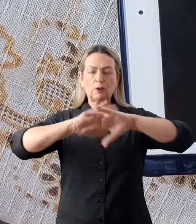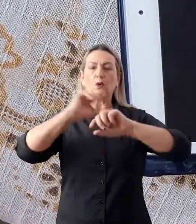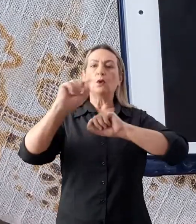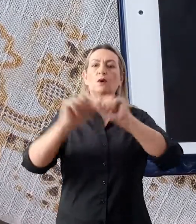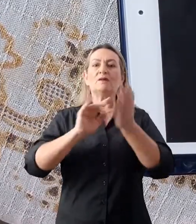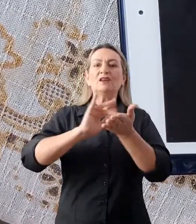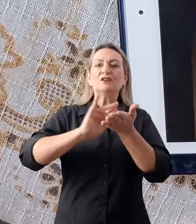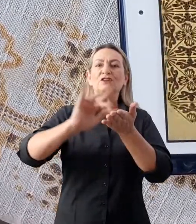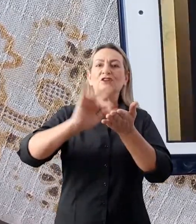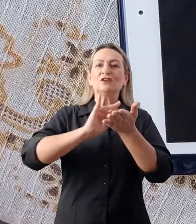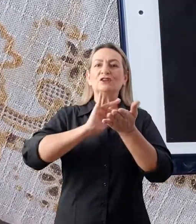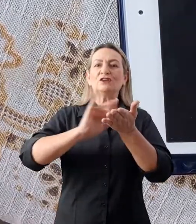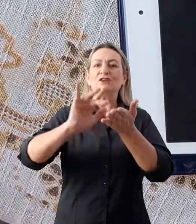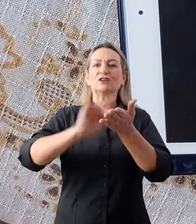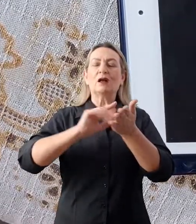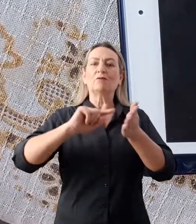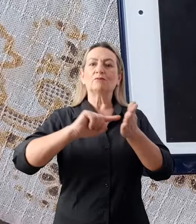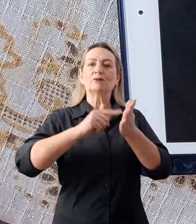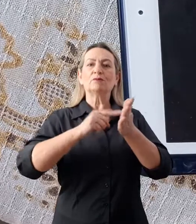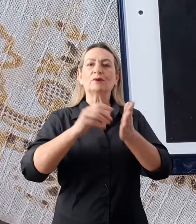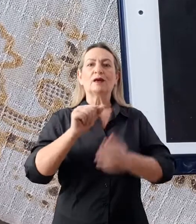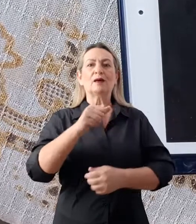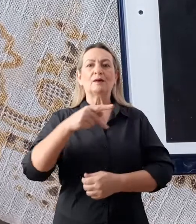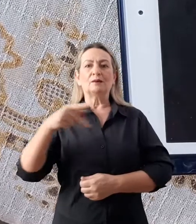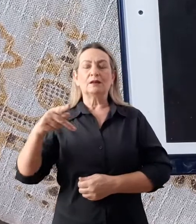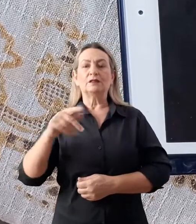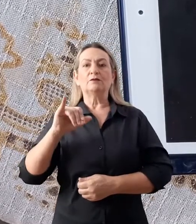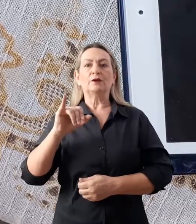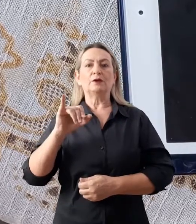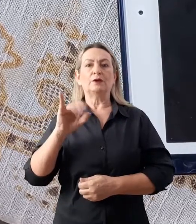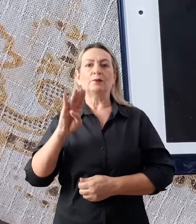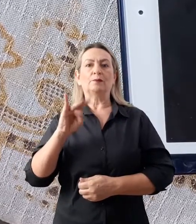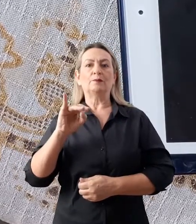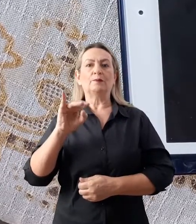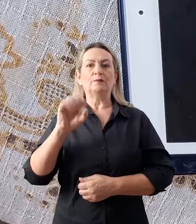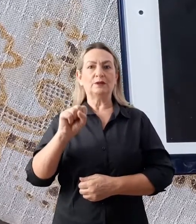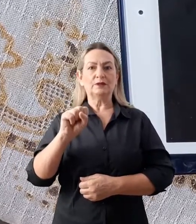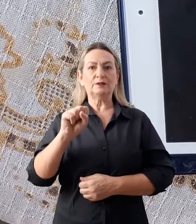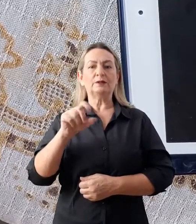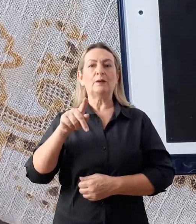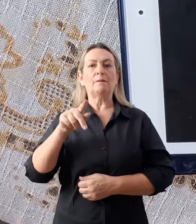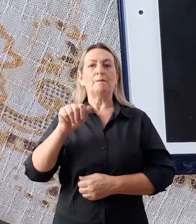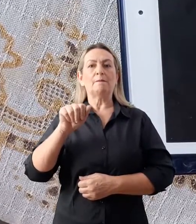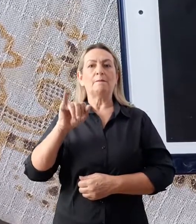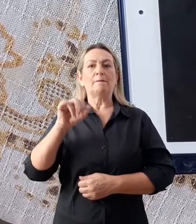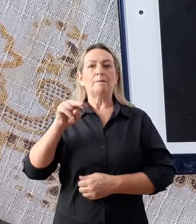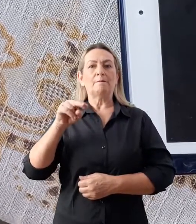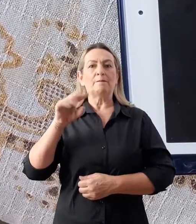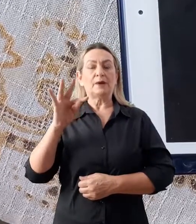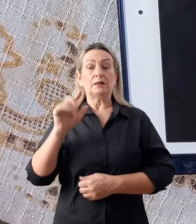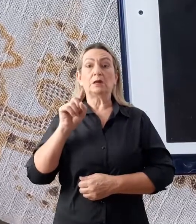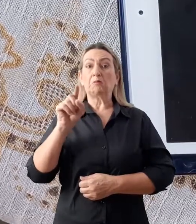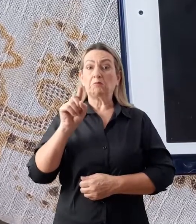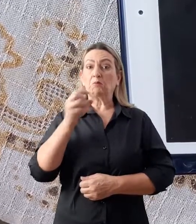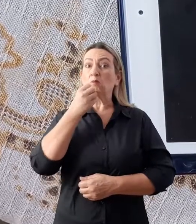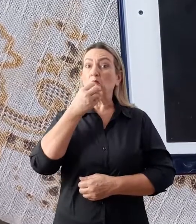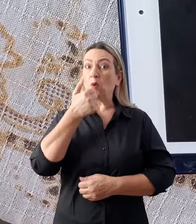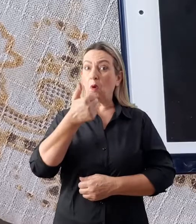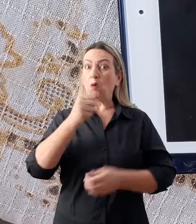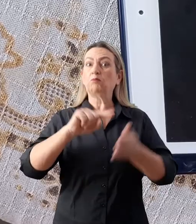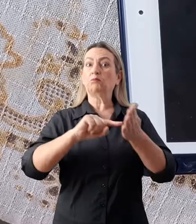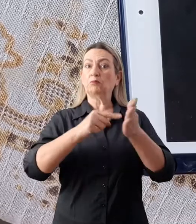Ibis Paint. Ibis Paint X ou Ibis Paint X. E ele é um aplicativo muito bom, disponível tanto